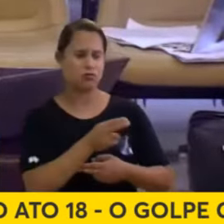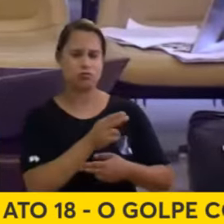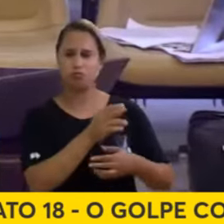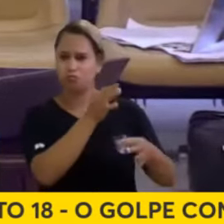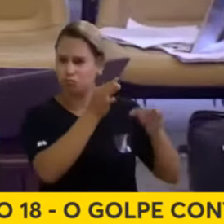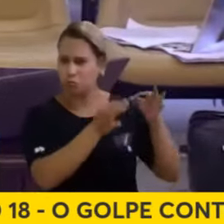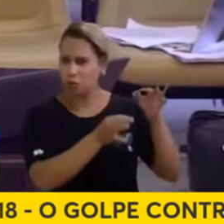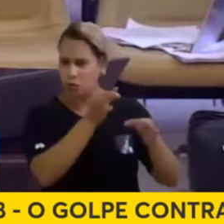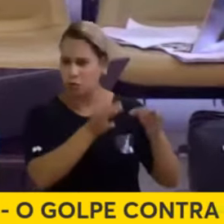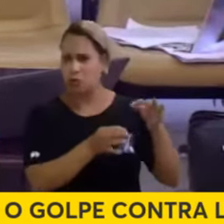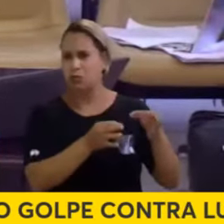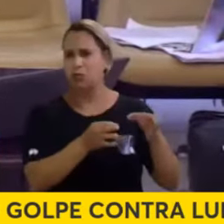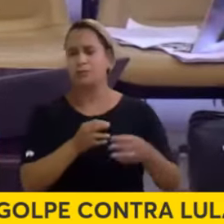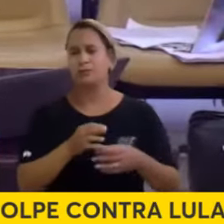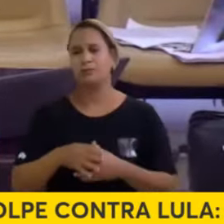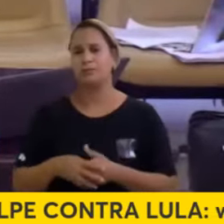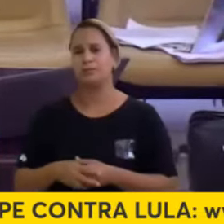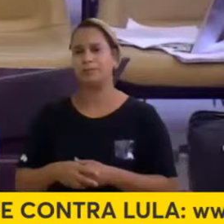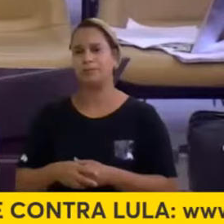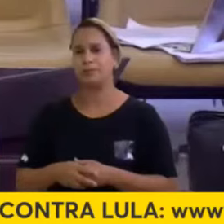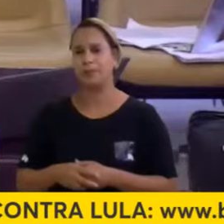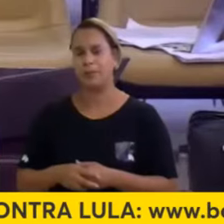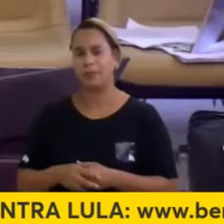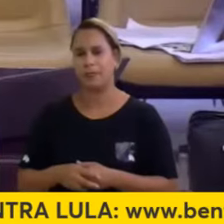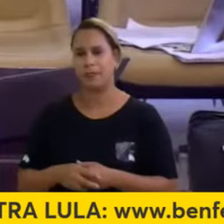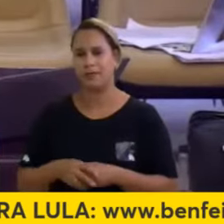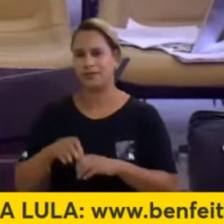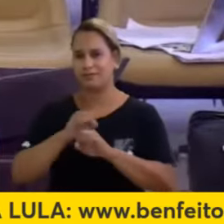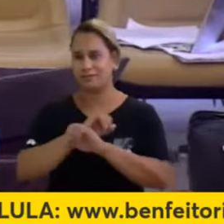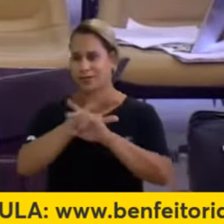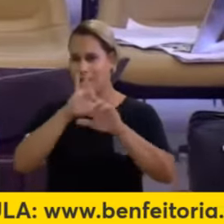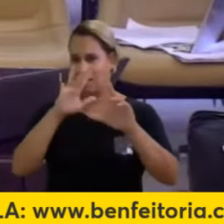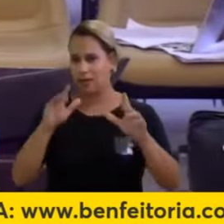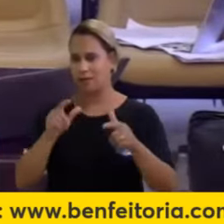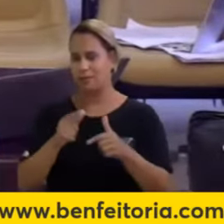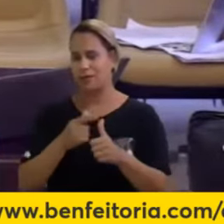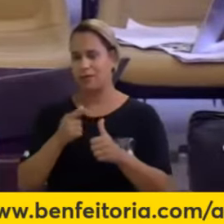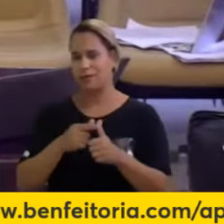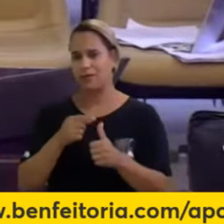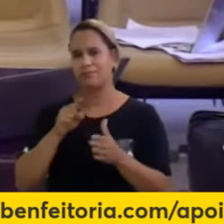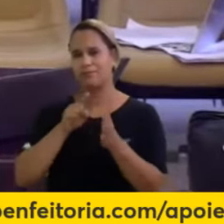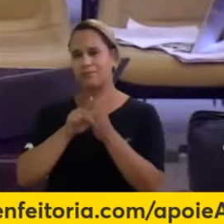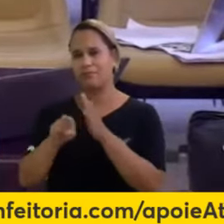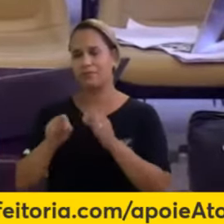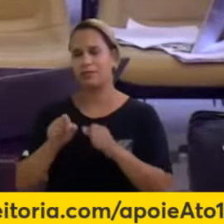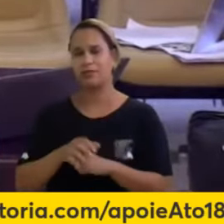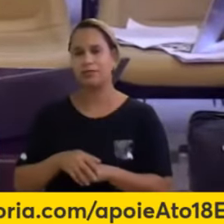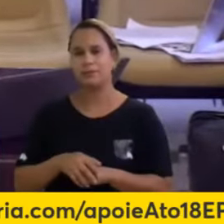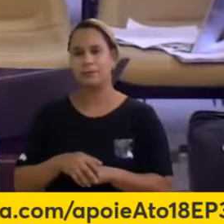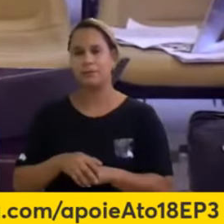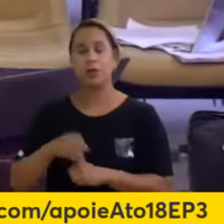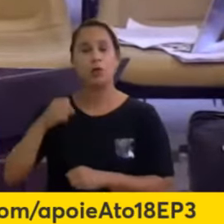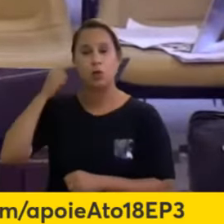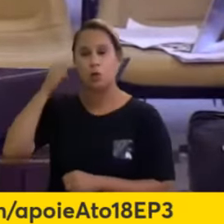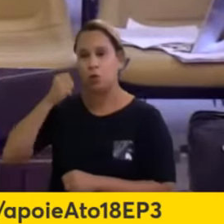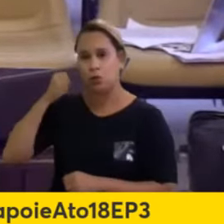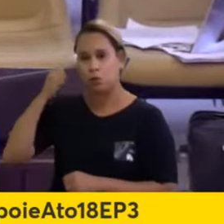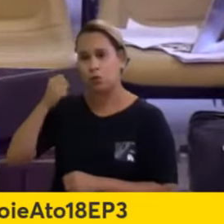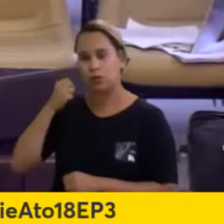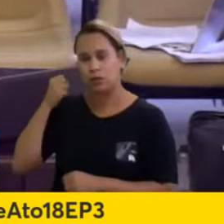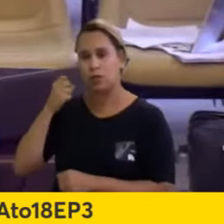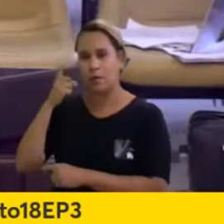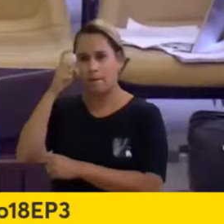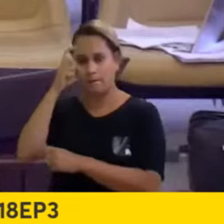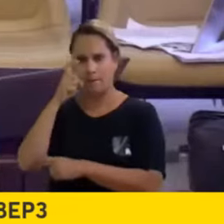lado as razões políticas mas tá claro aqui que a primeira pergunta é o senador Sérgio Mouro se elegeu no Paraná por uma pré-campanha mais